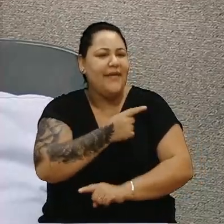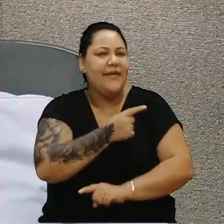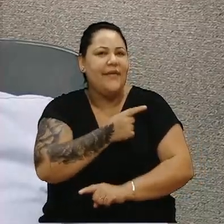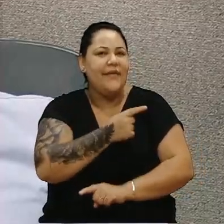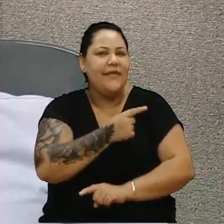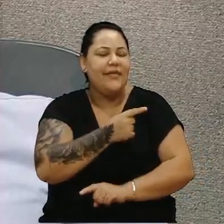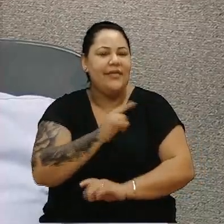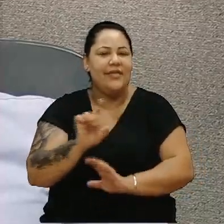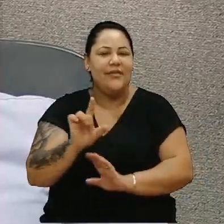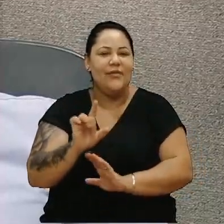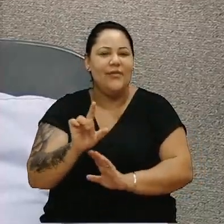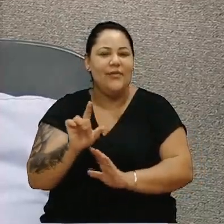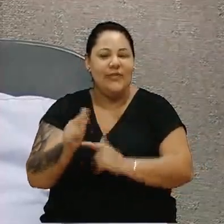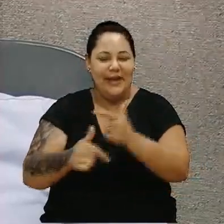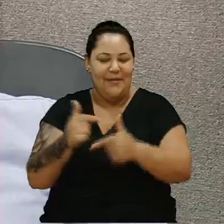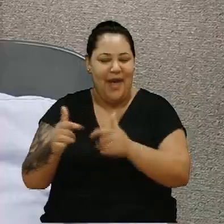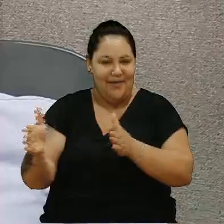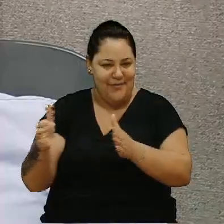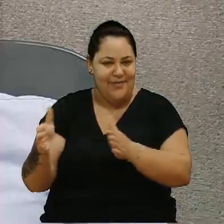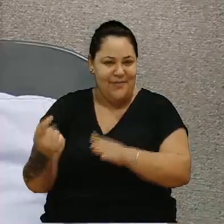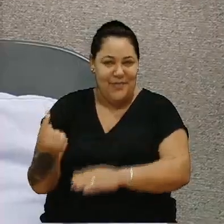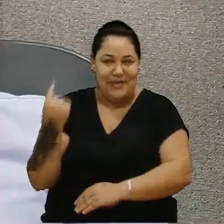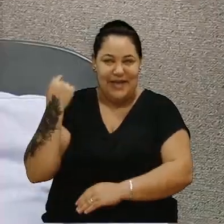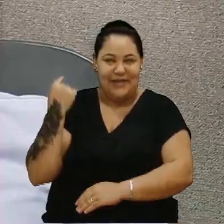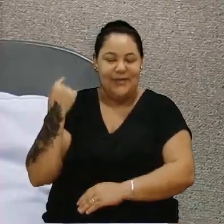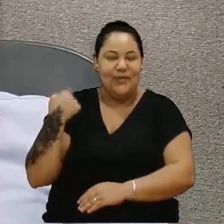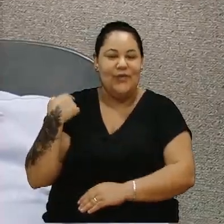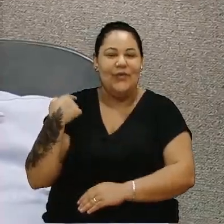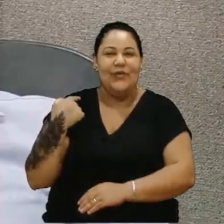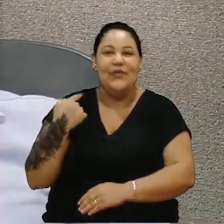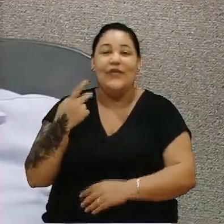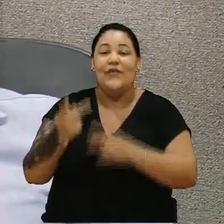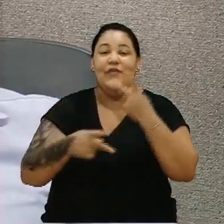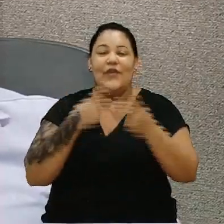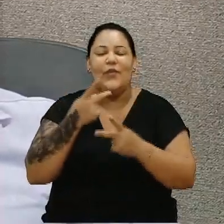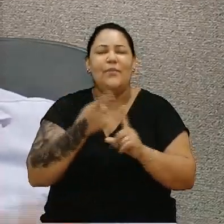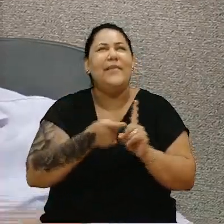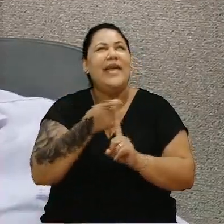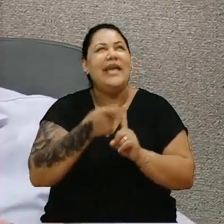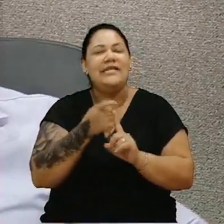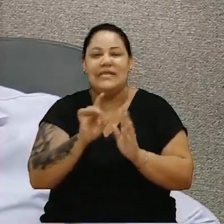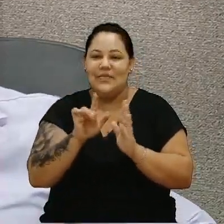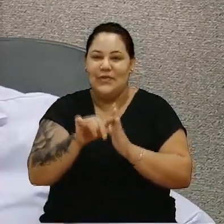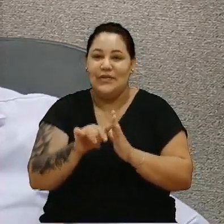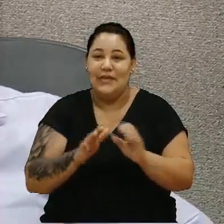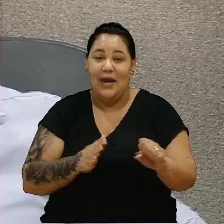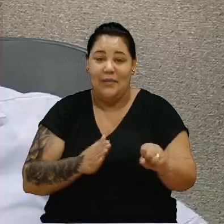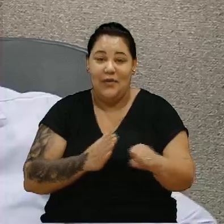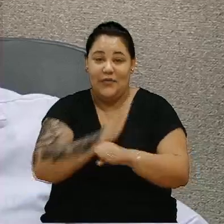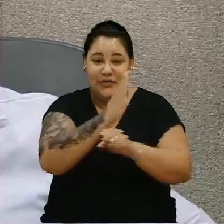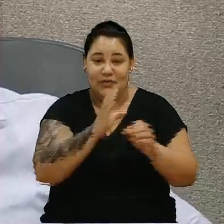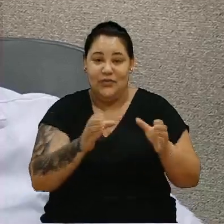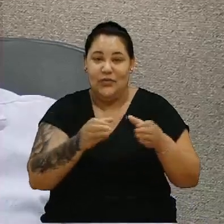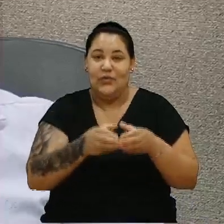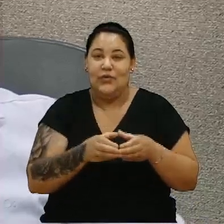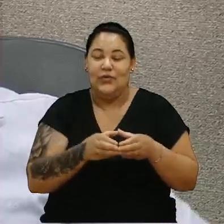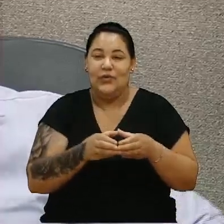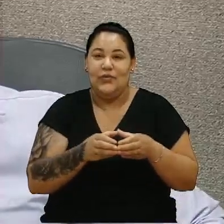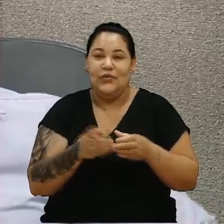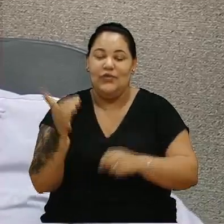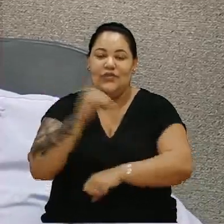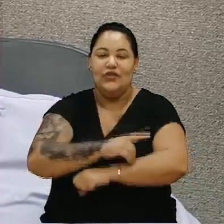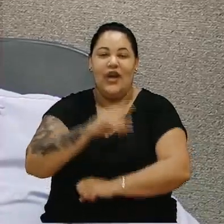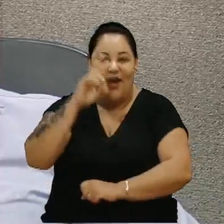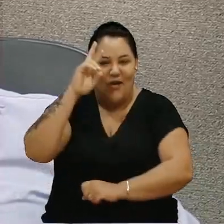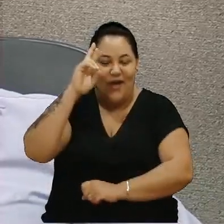na legislatura passada até comentou comigo dias, meses talvez, depois da aprovação da frente parlamentar, um dia ele me